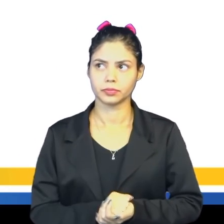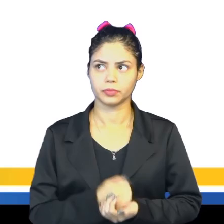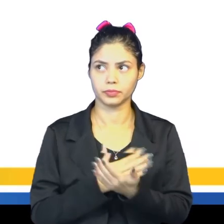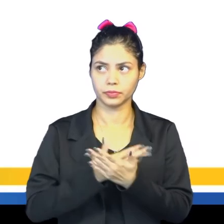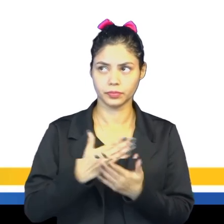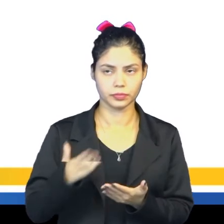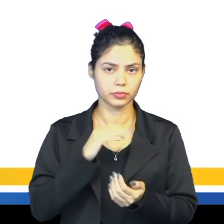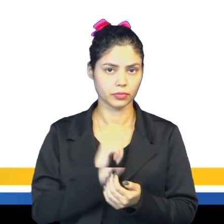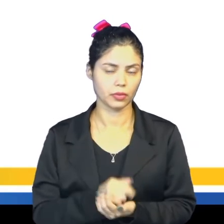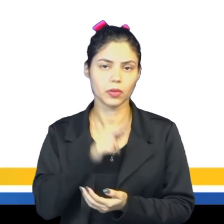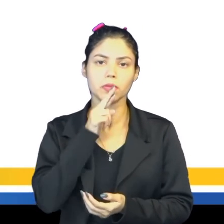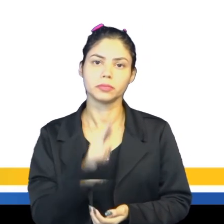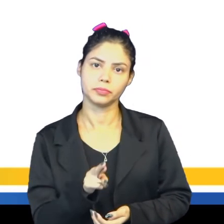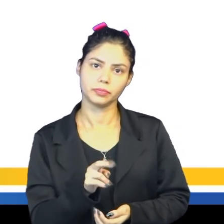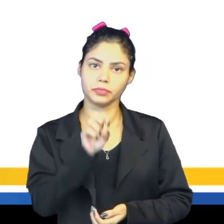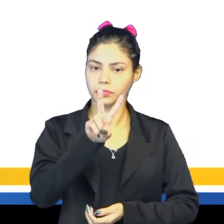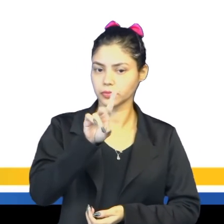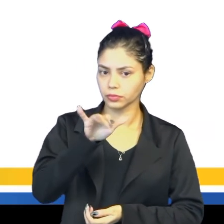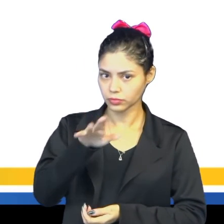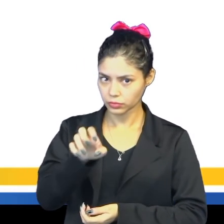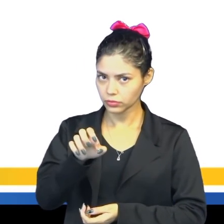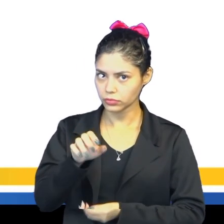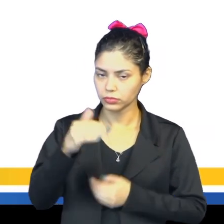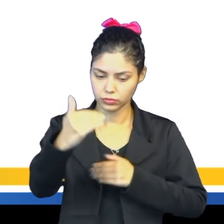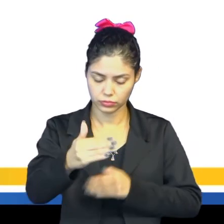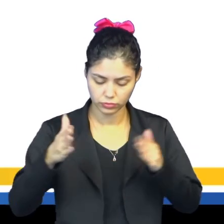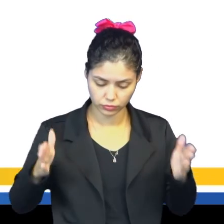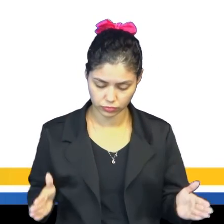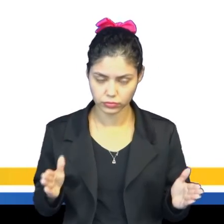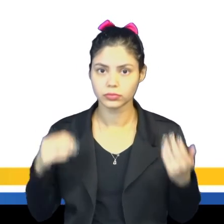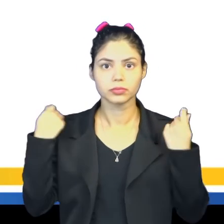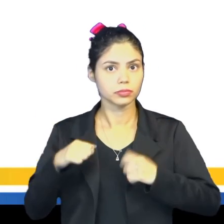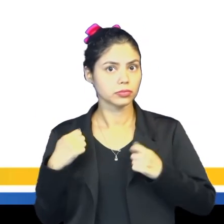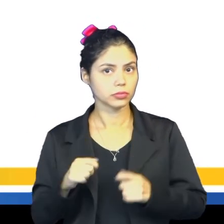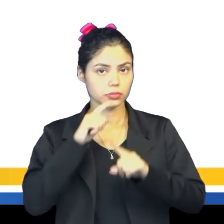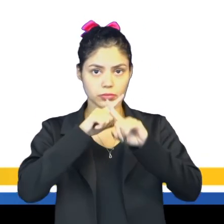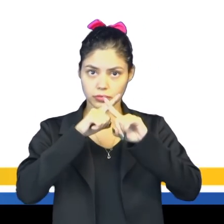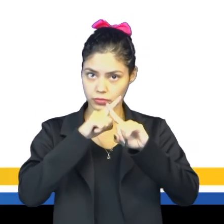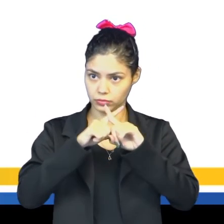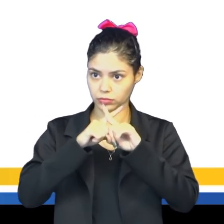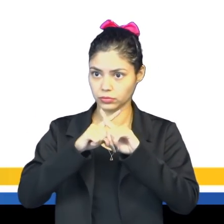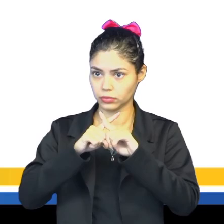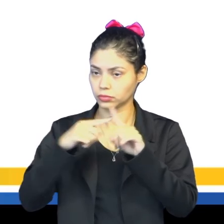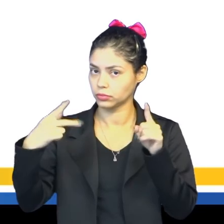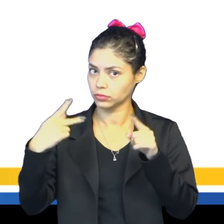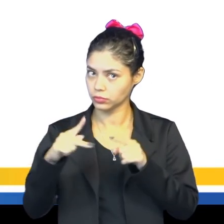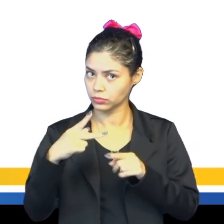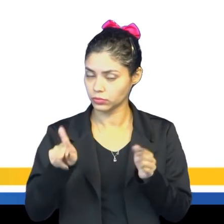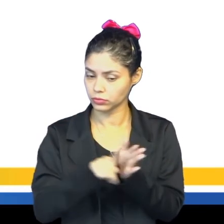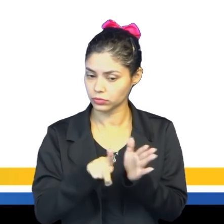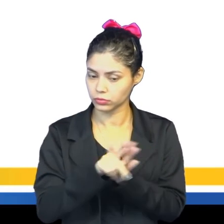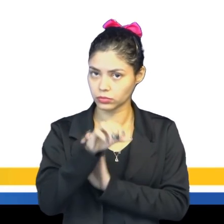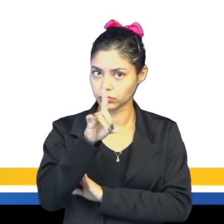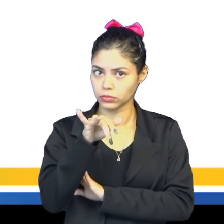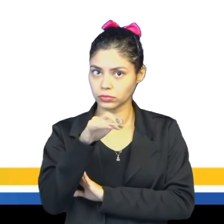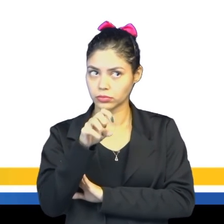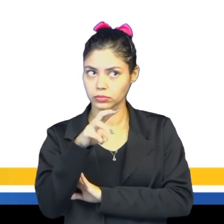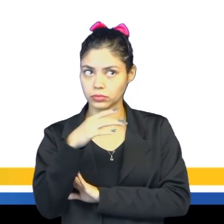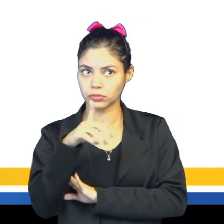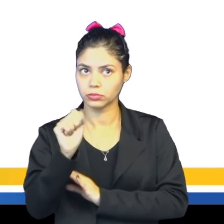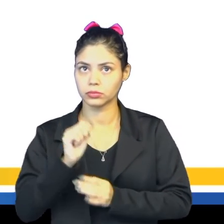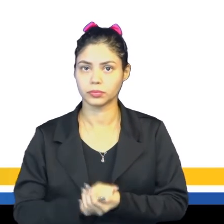Para começar, vamos calcular o volume do tanque e para isso devemos multiplicar suas dimensões. Tudo